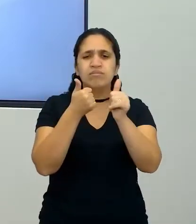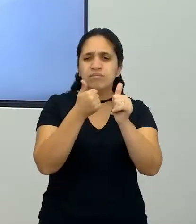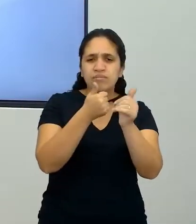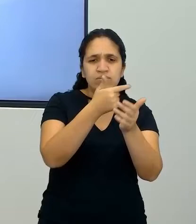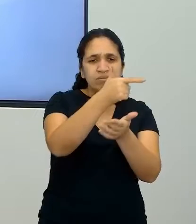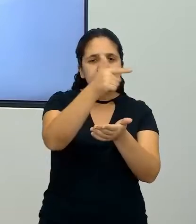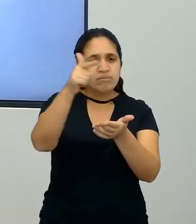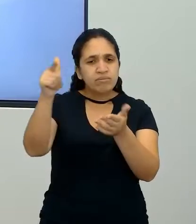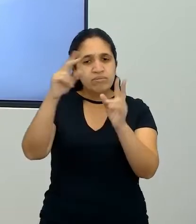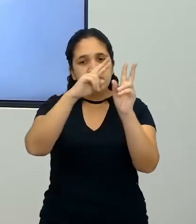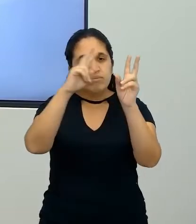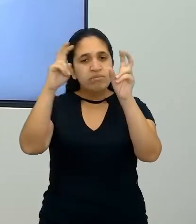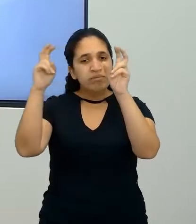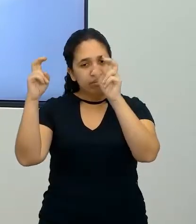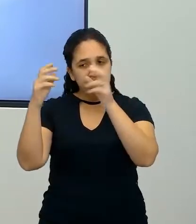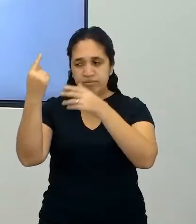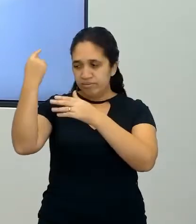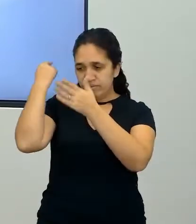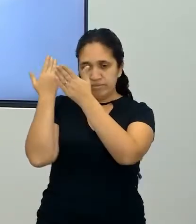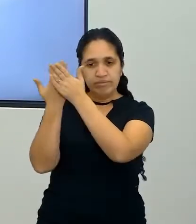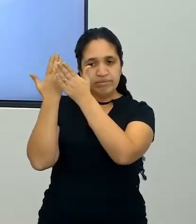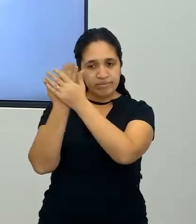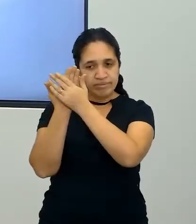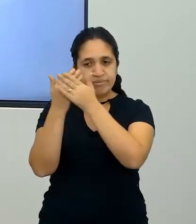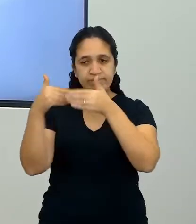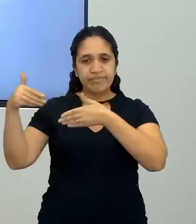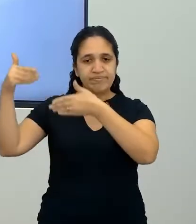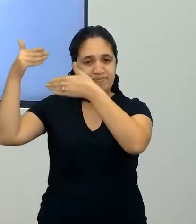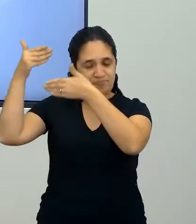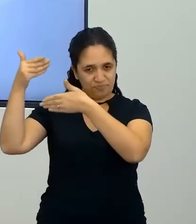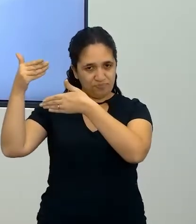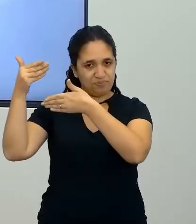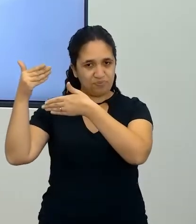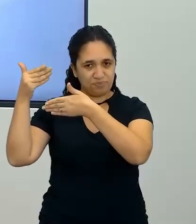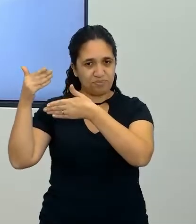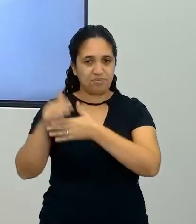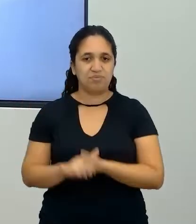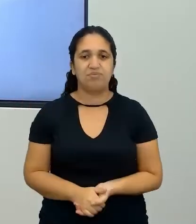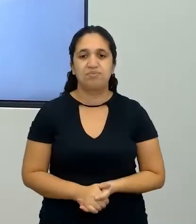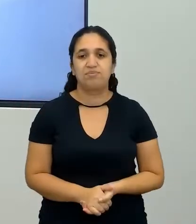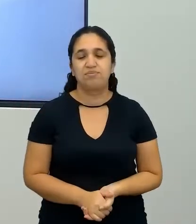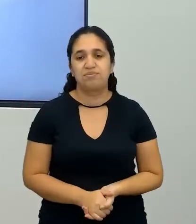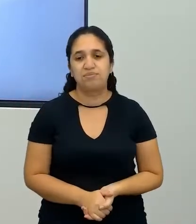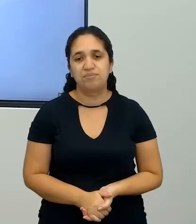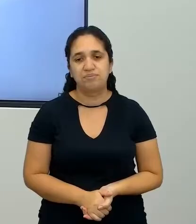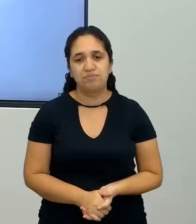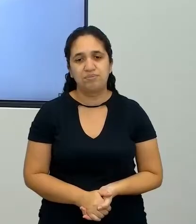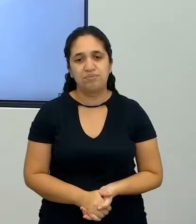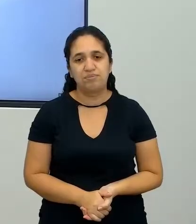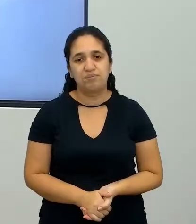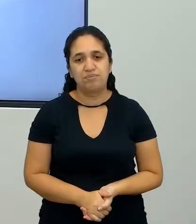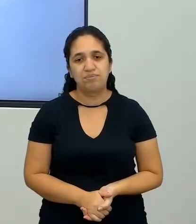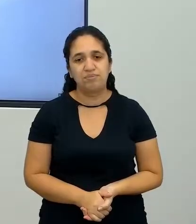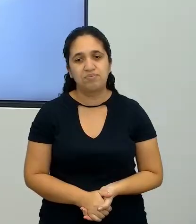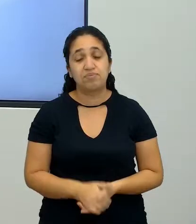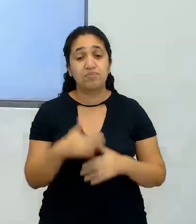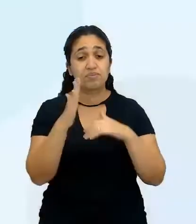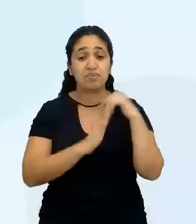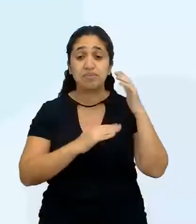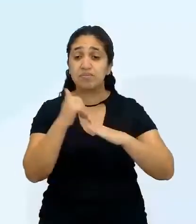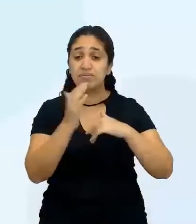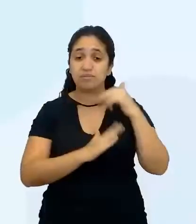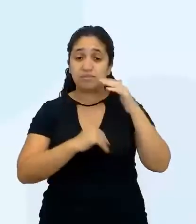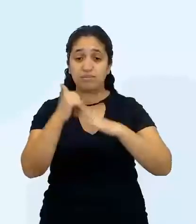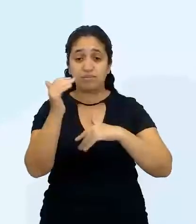assuntos que ficaram pendentes também da aula passada. Então, eu vou passar os slides aqui para vocês. Vamos lá, então. As habilidades,